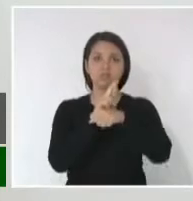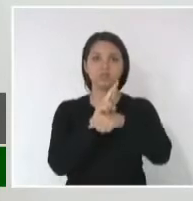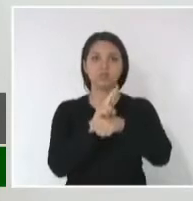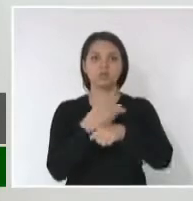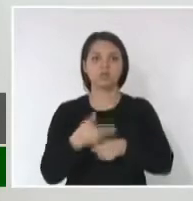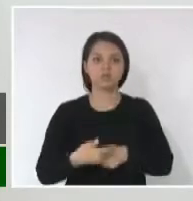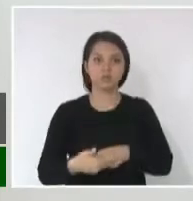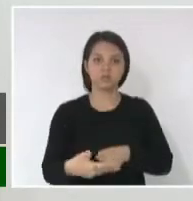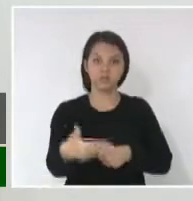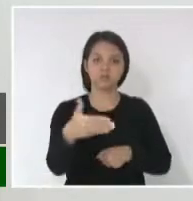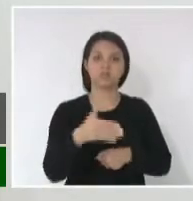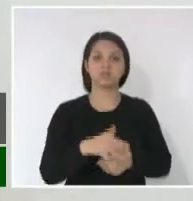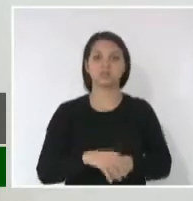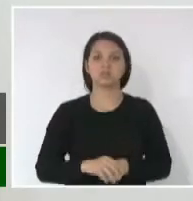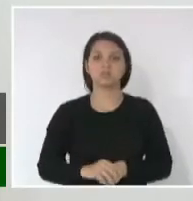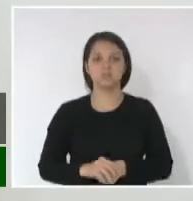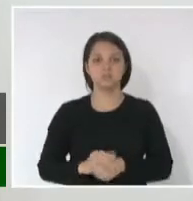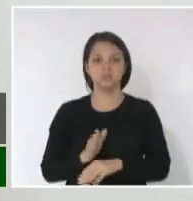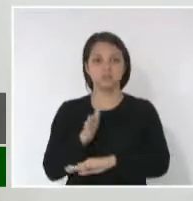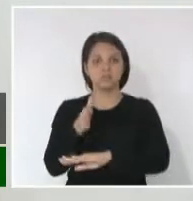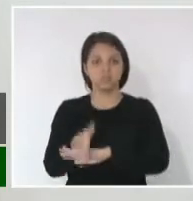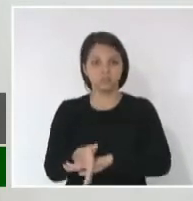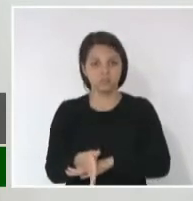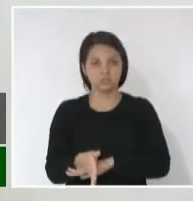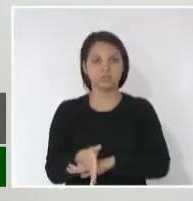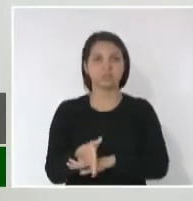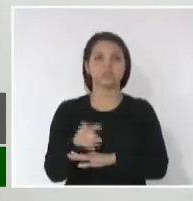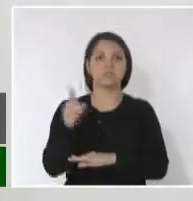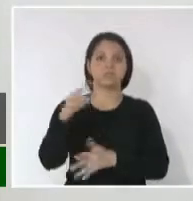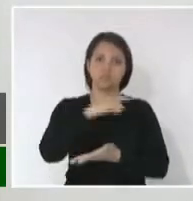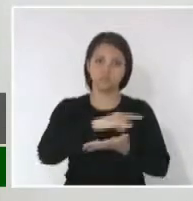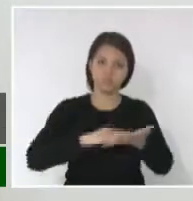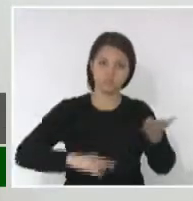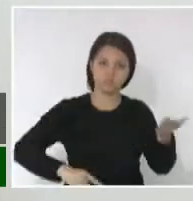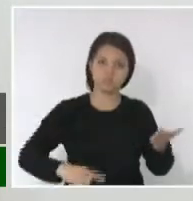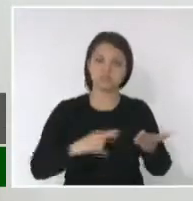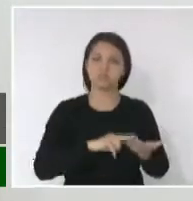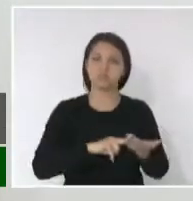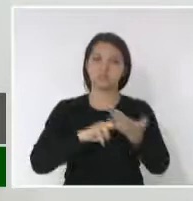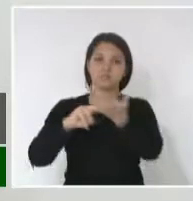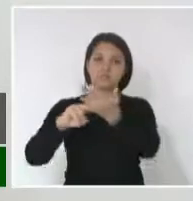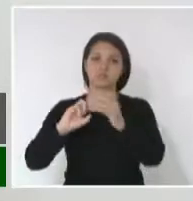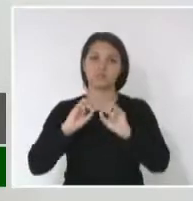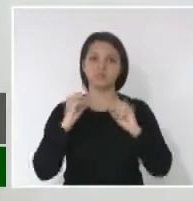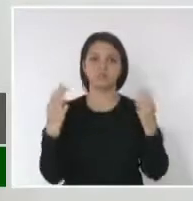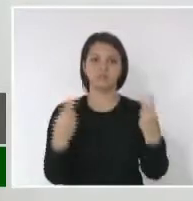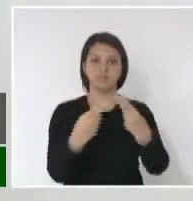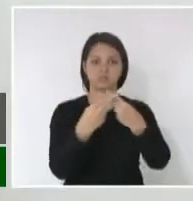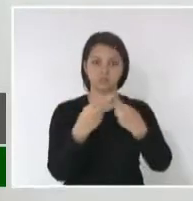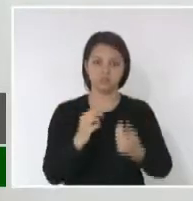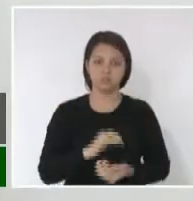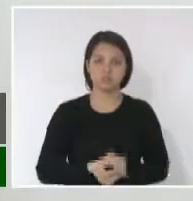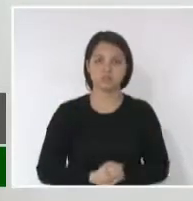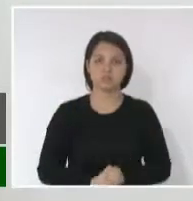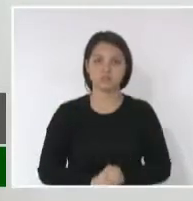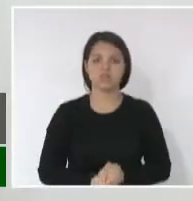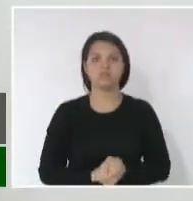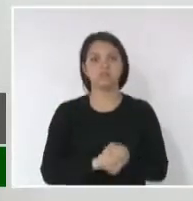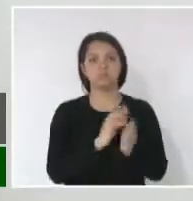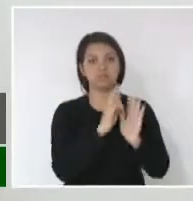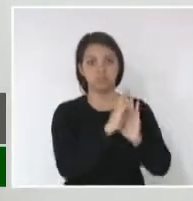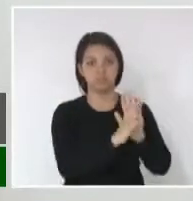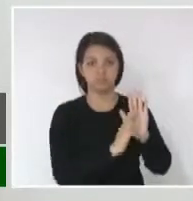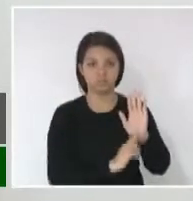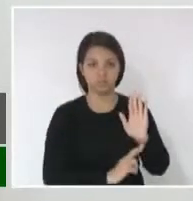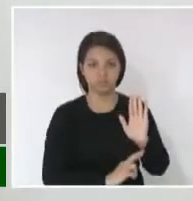vai estar presente no documento que será enviado à ONU através do nosso relatório. Essas observações